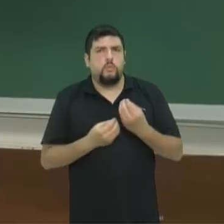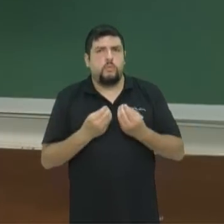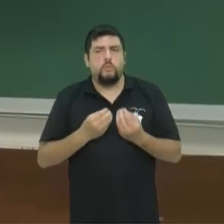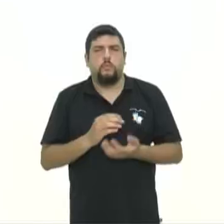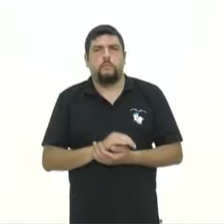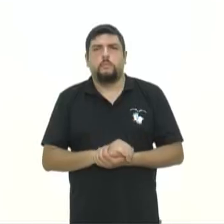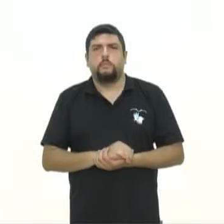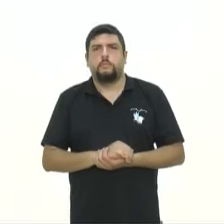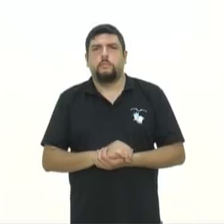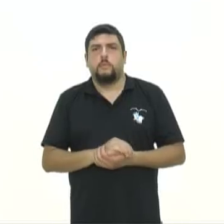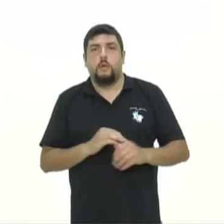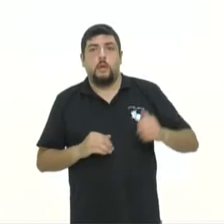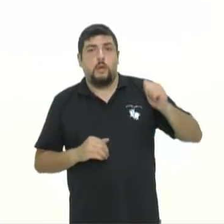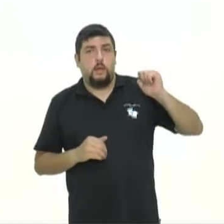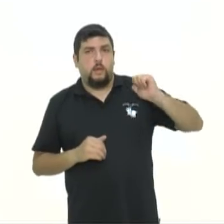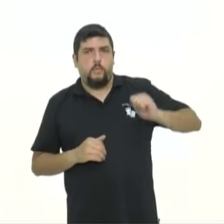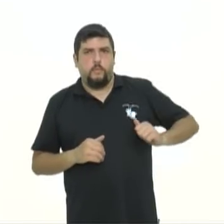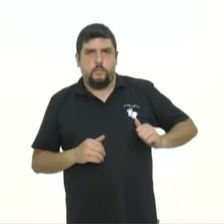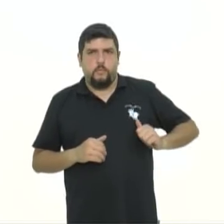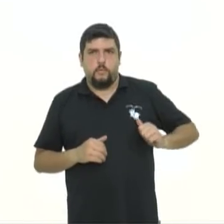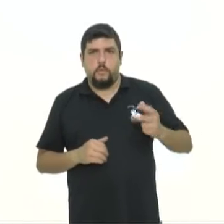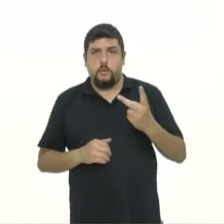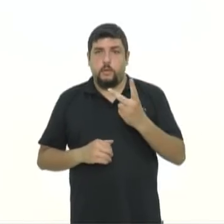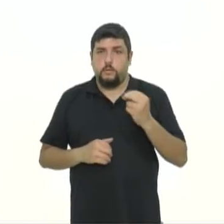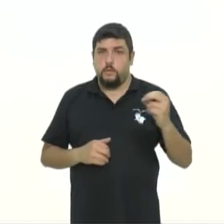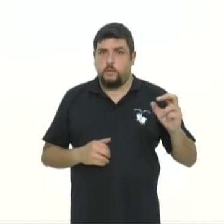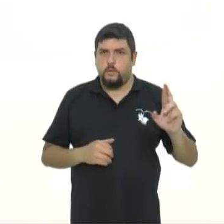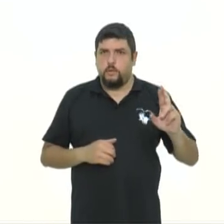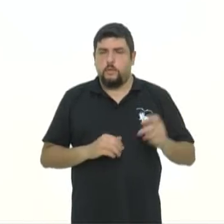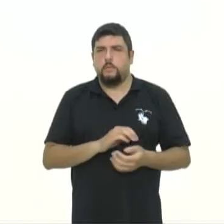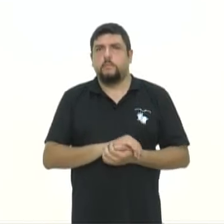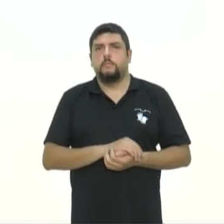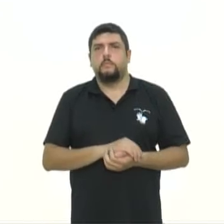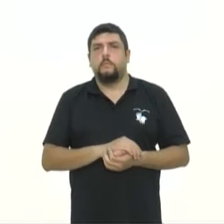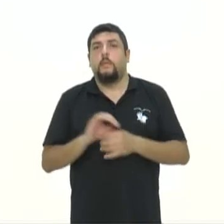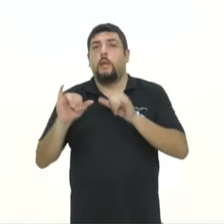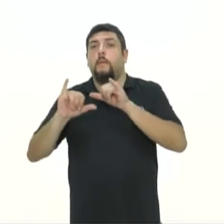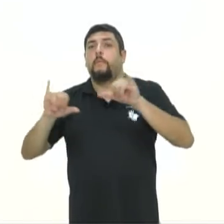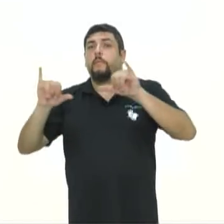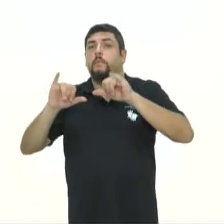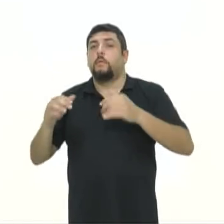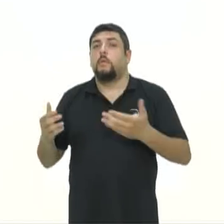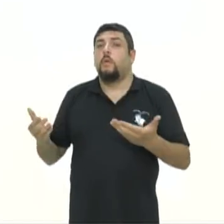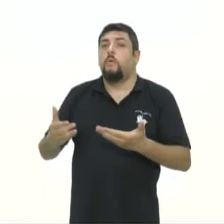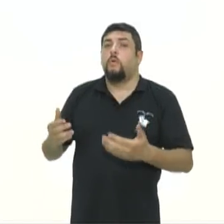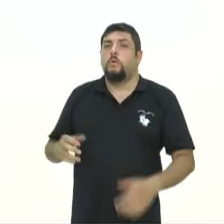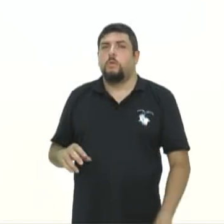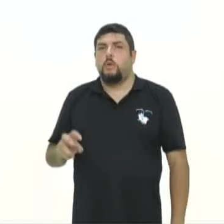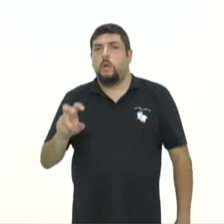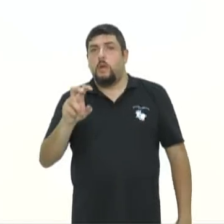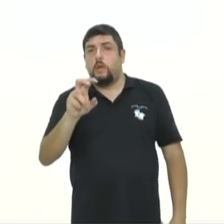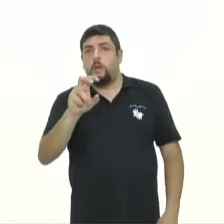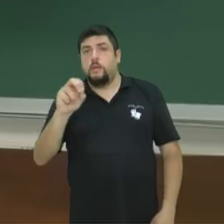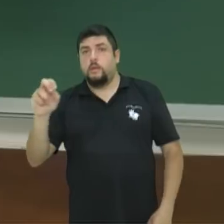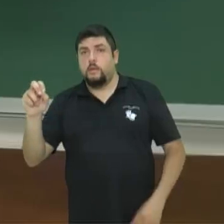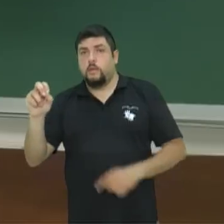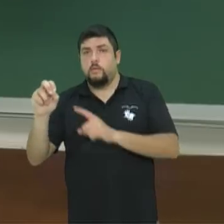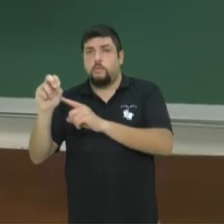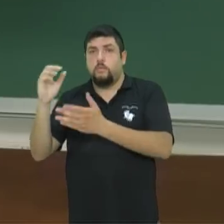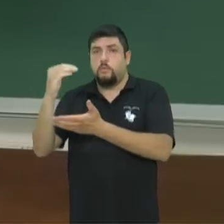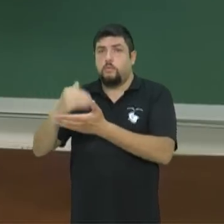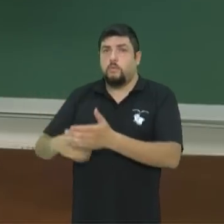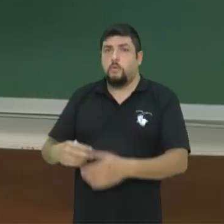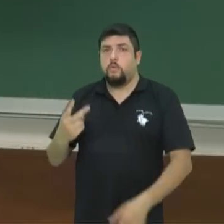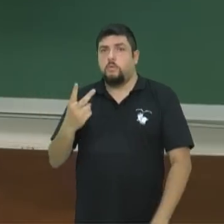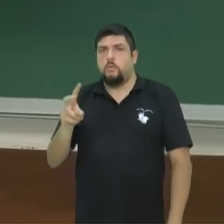bolsa custa R$200 no primeiro quadrinho, e aí na propaganda aparece só hoje de 500 por 250. Então, quem é bom